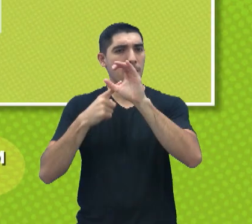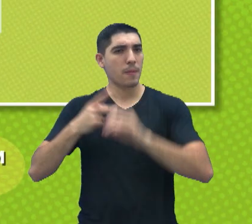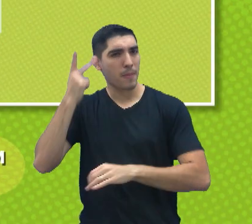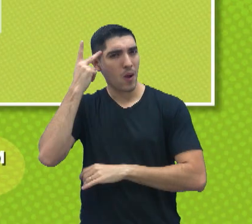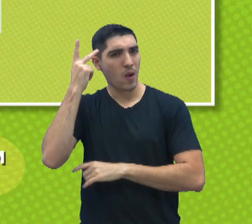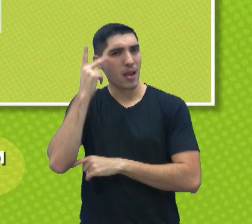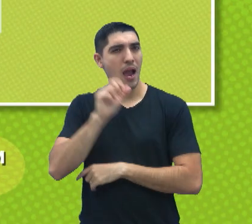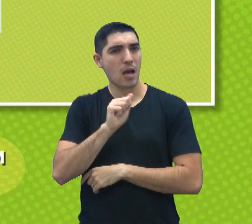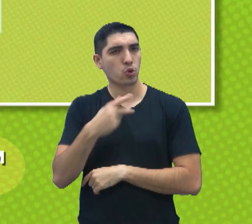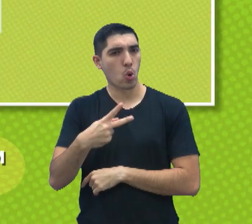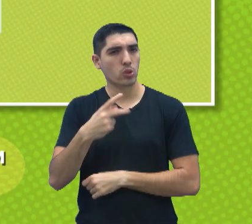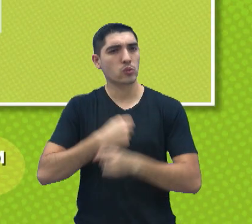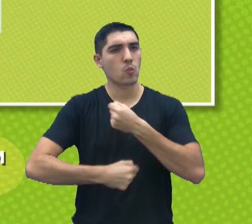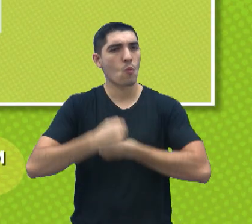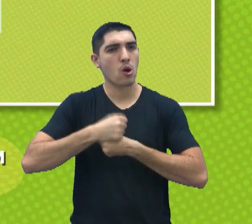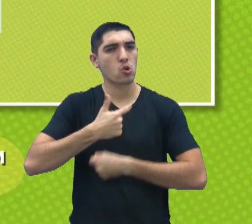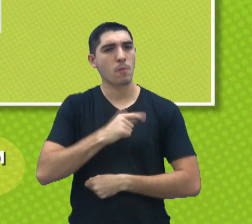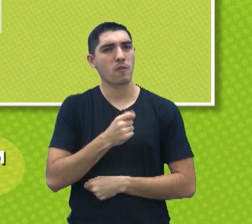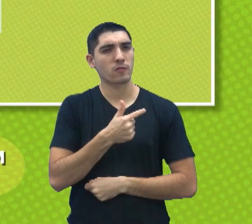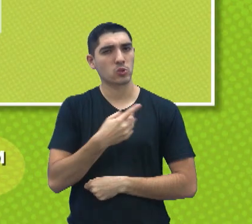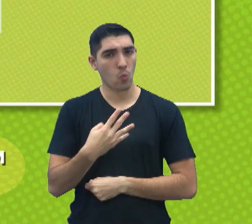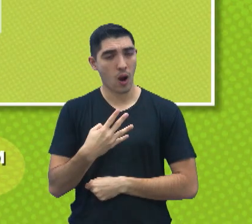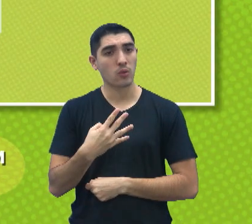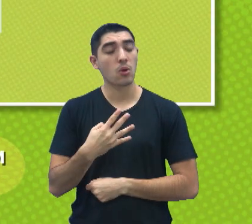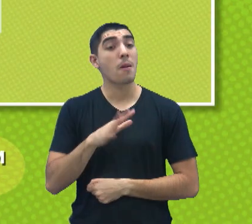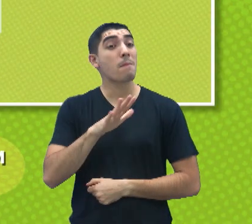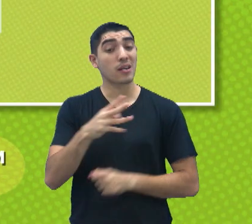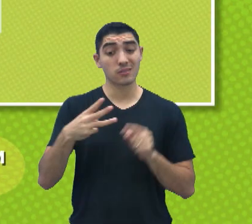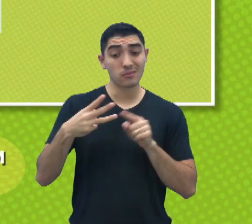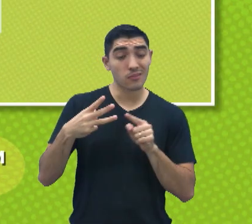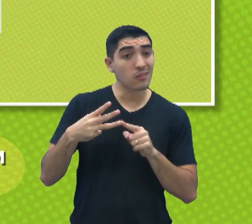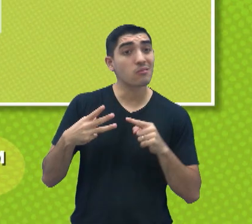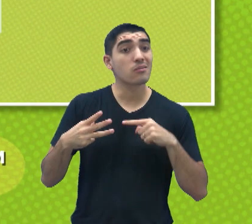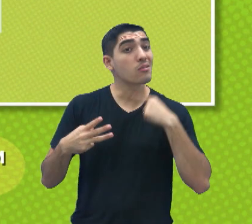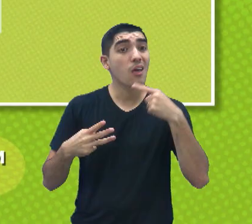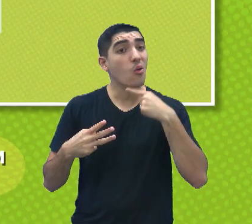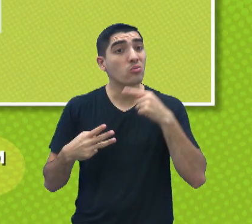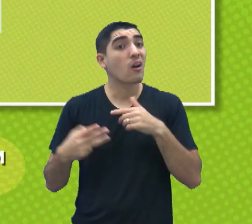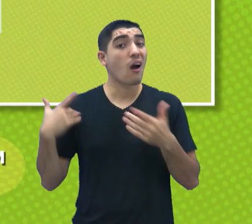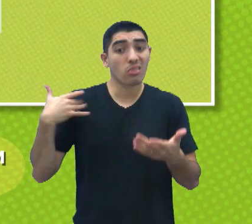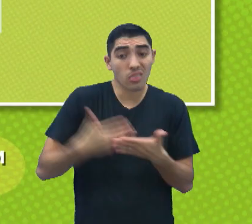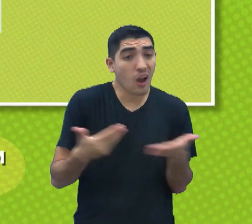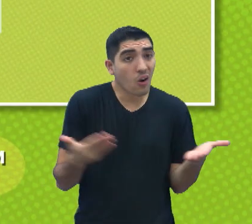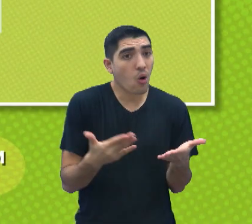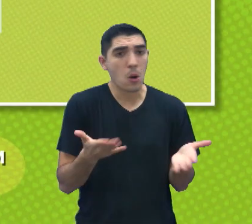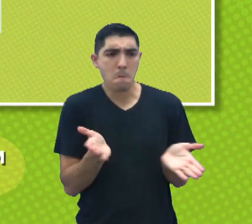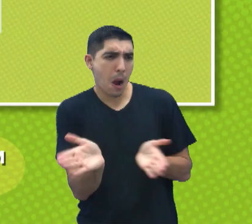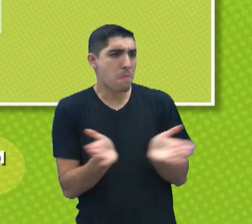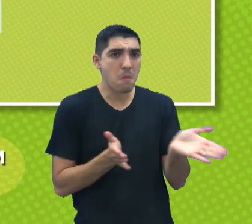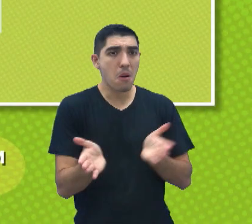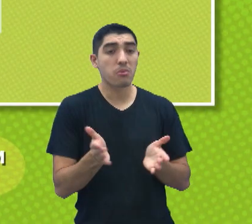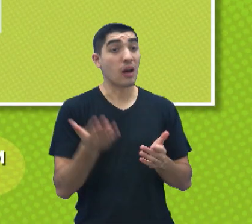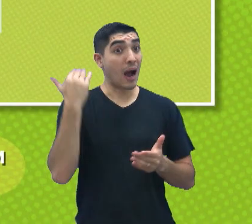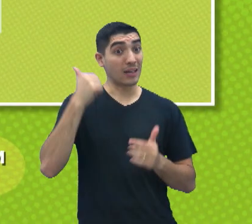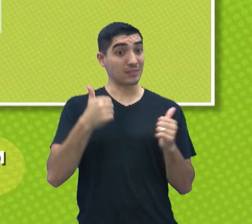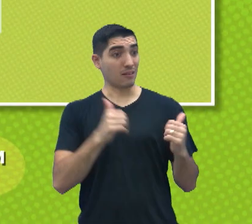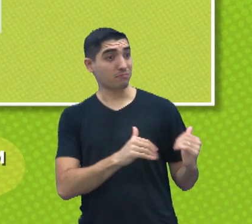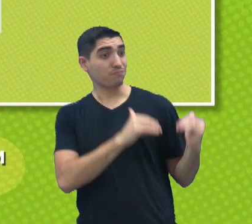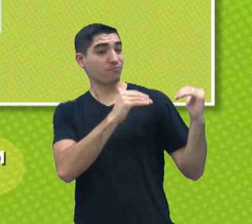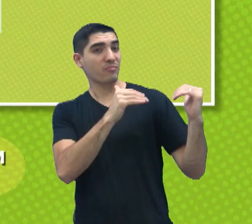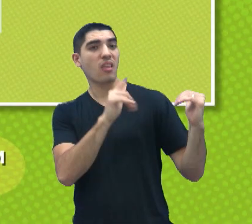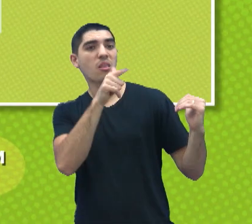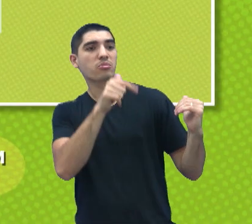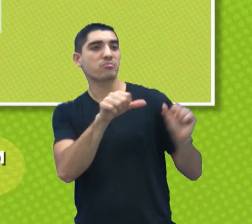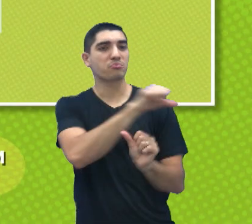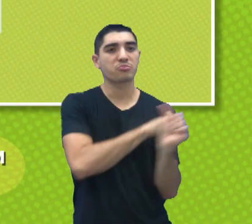de 2024 ali, só que ele não conseguiu, com a camisa do São José, desempenhar tão bem, até perdeu a titularidade em alguns momentos, foi